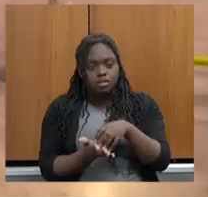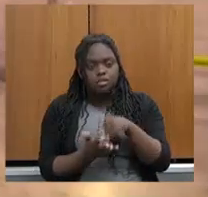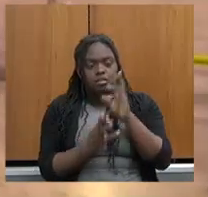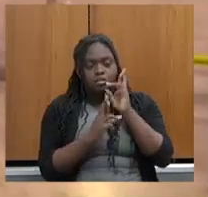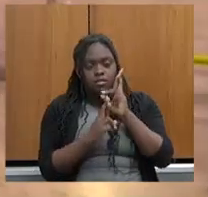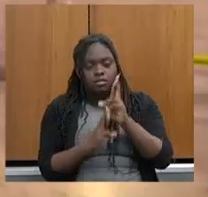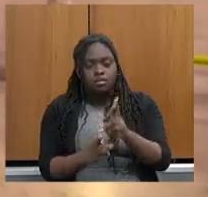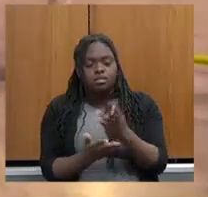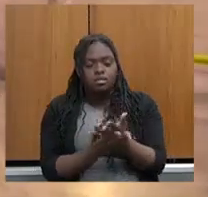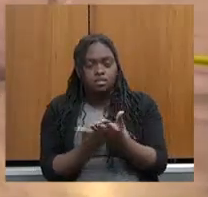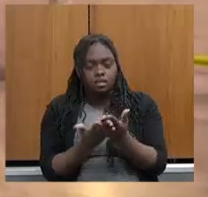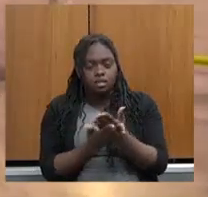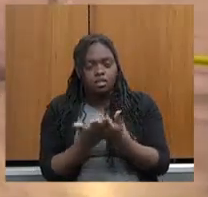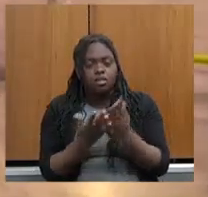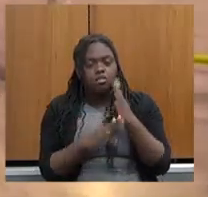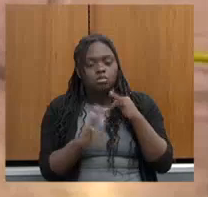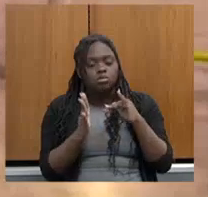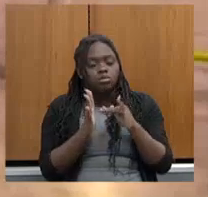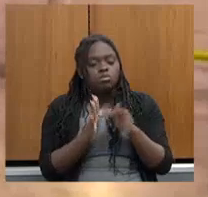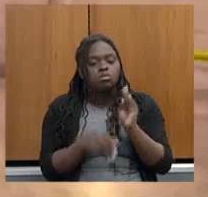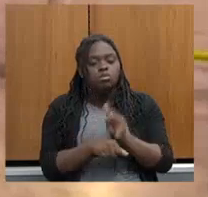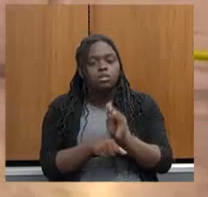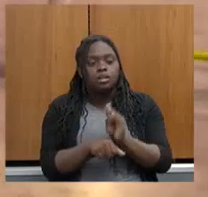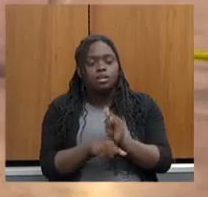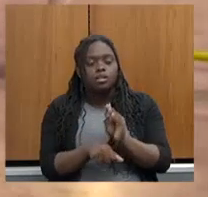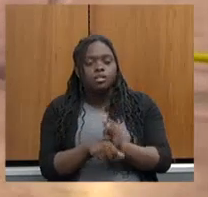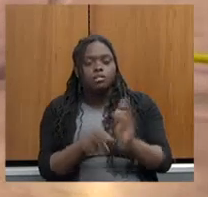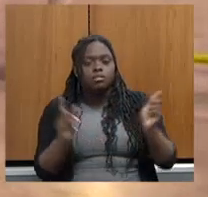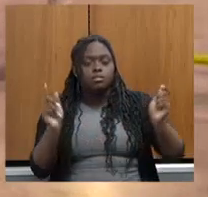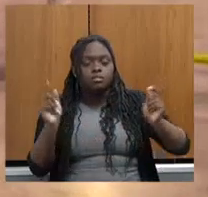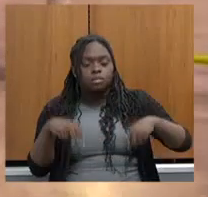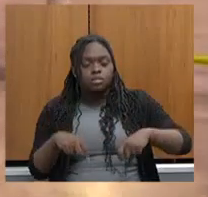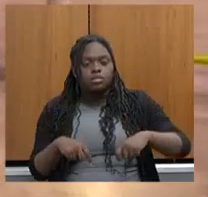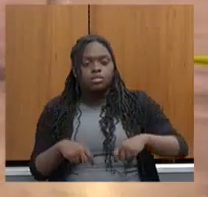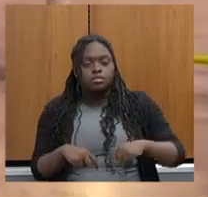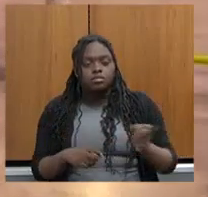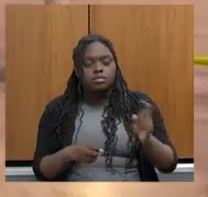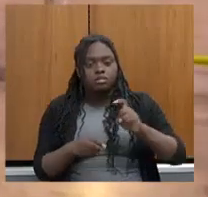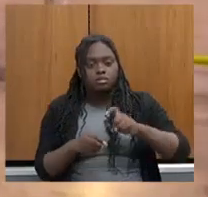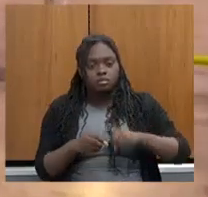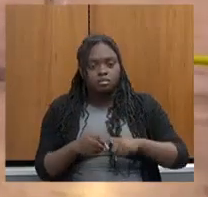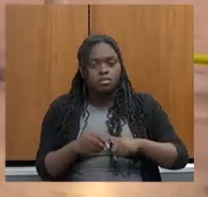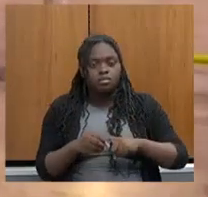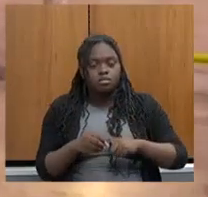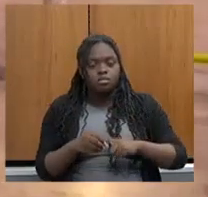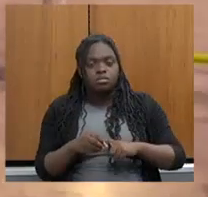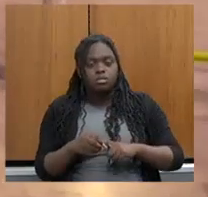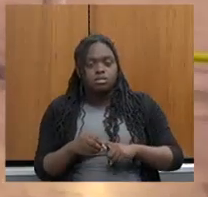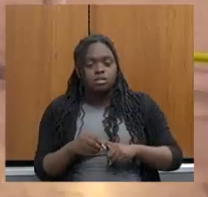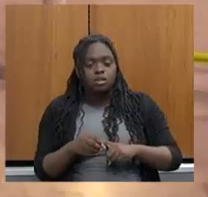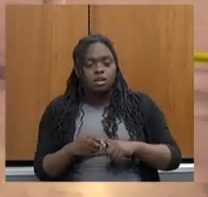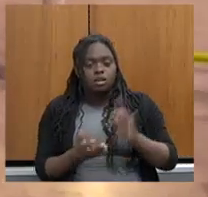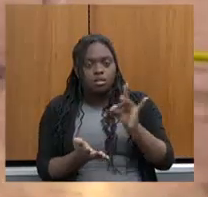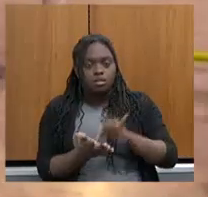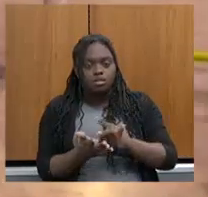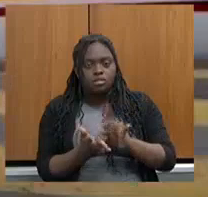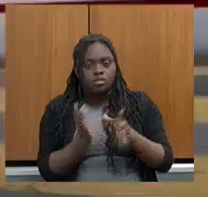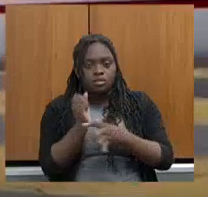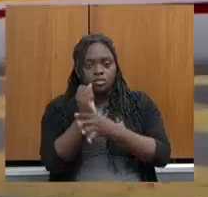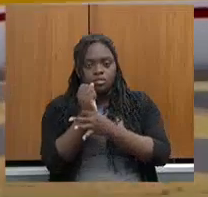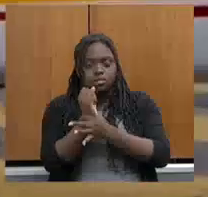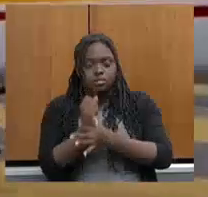tratado com todo o aparato é possível para que ele retorne a sua a sua origem com segurança